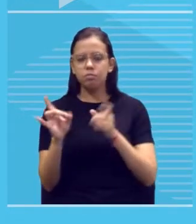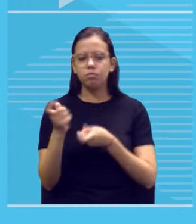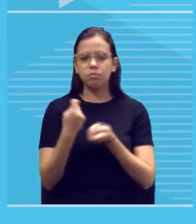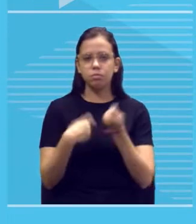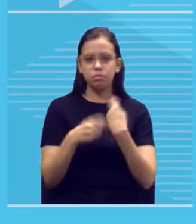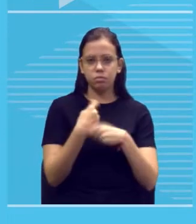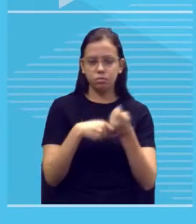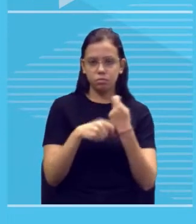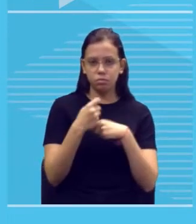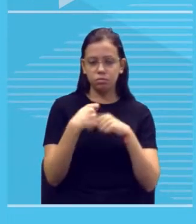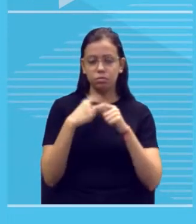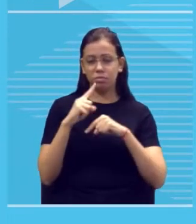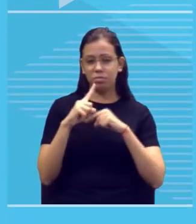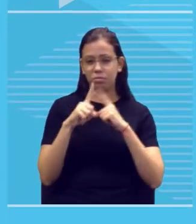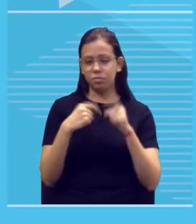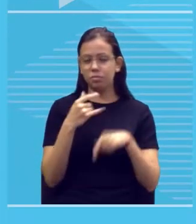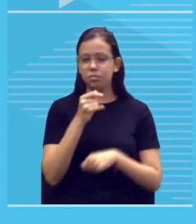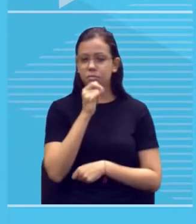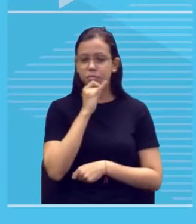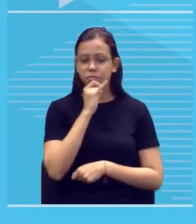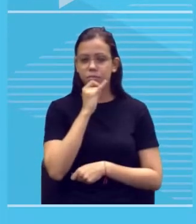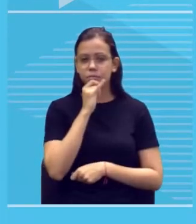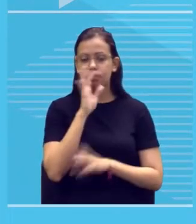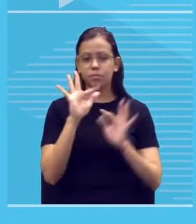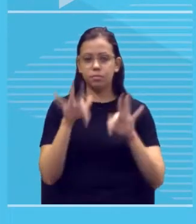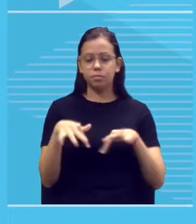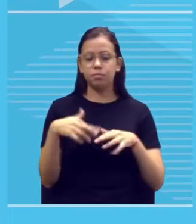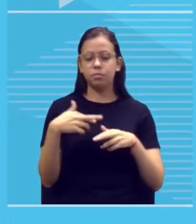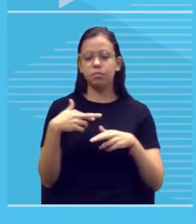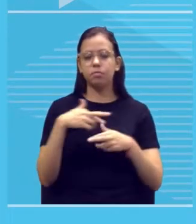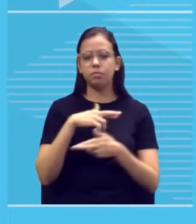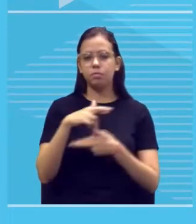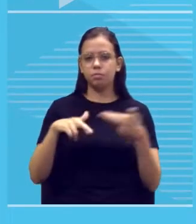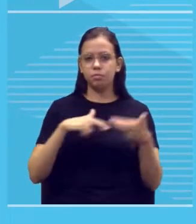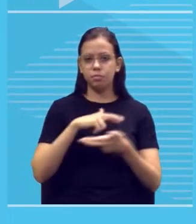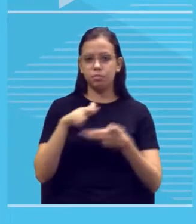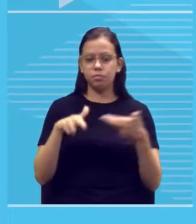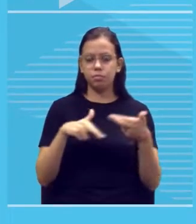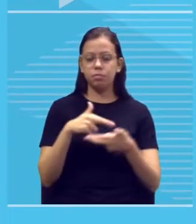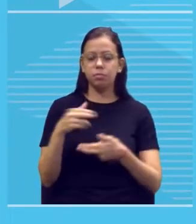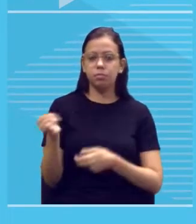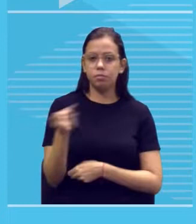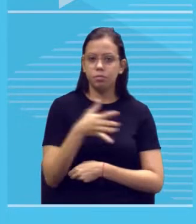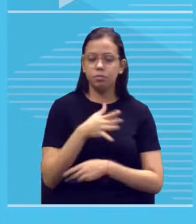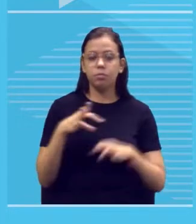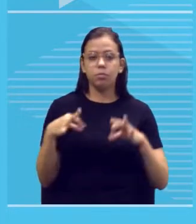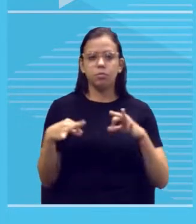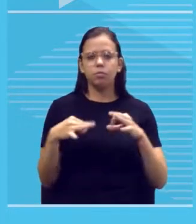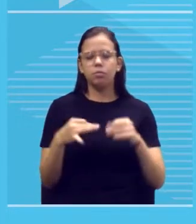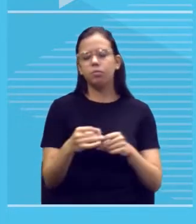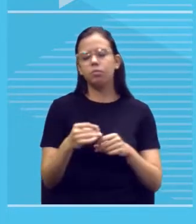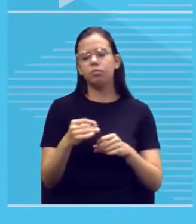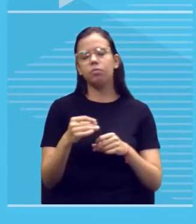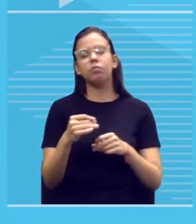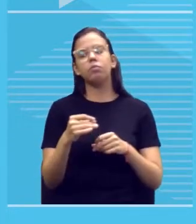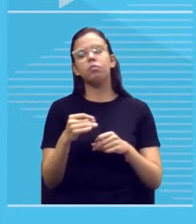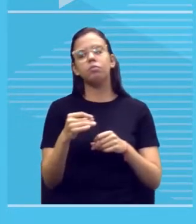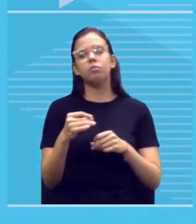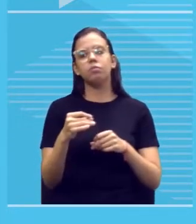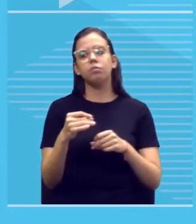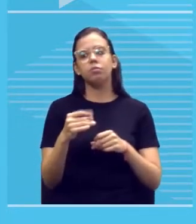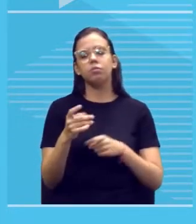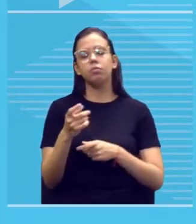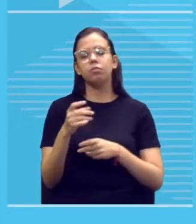depois lá no finalzinho já do renascimento todos os grandes Comerciantes são são